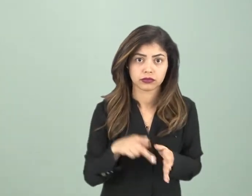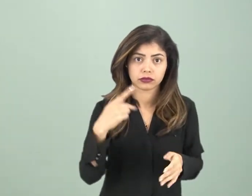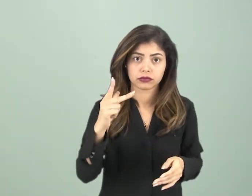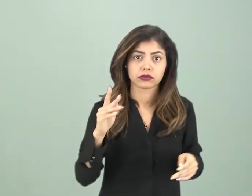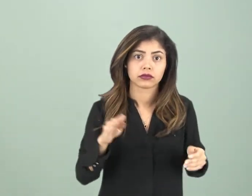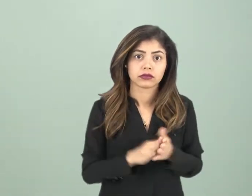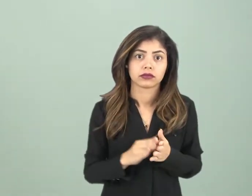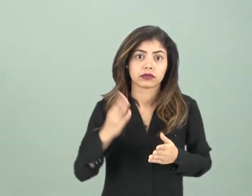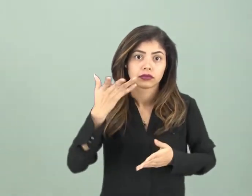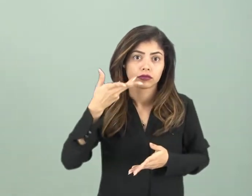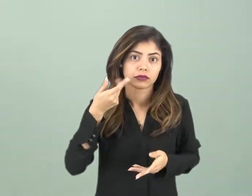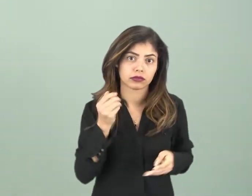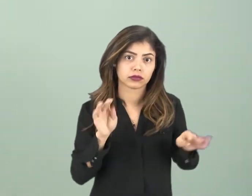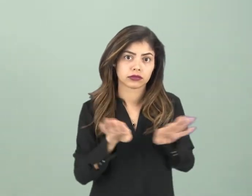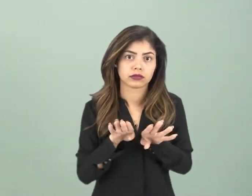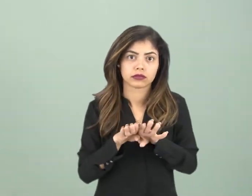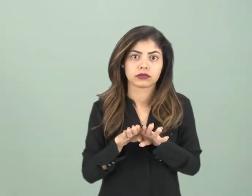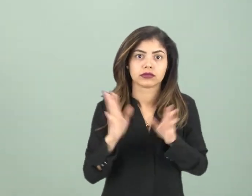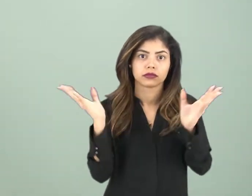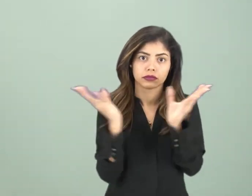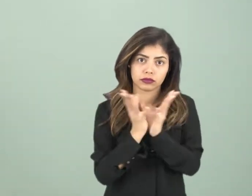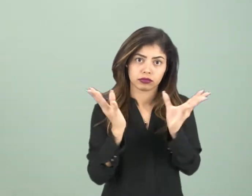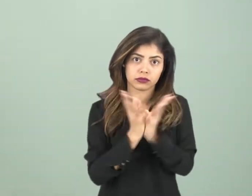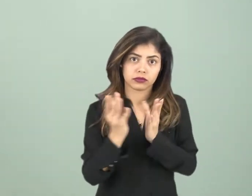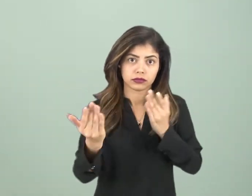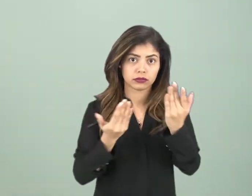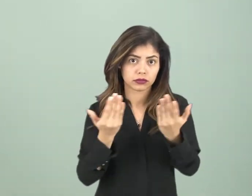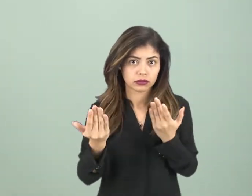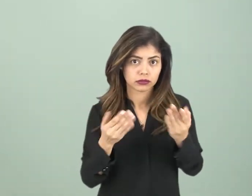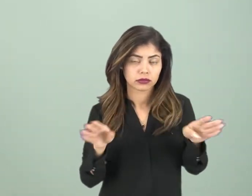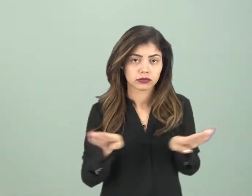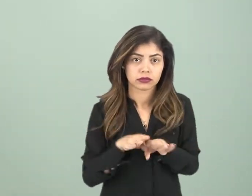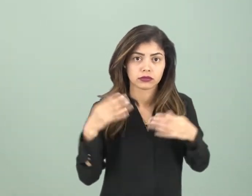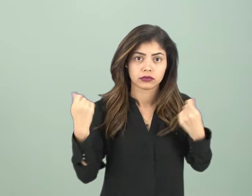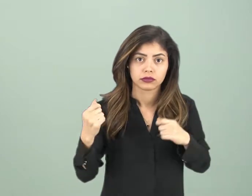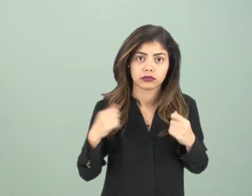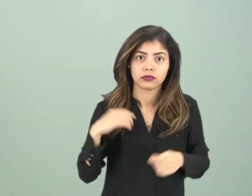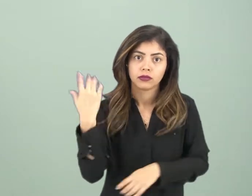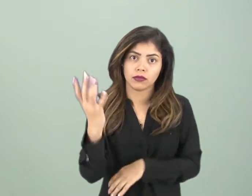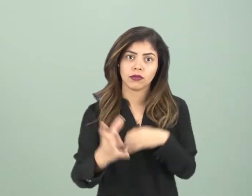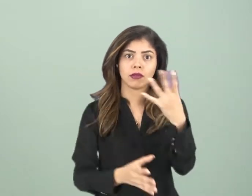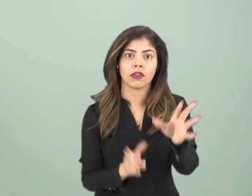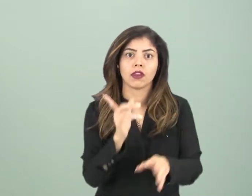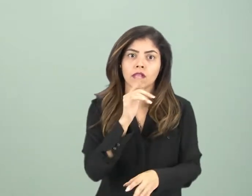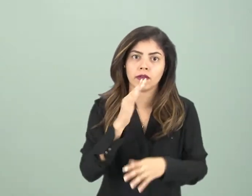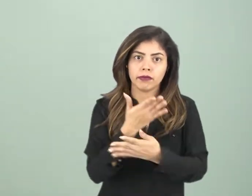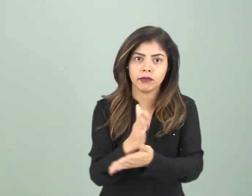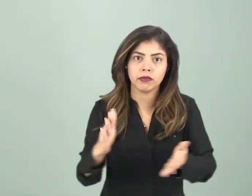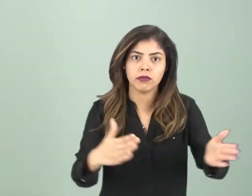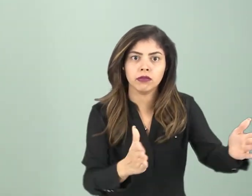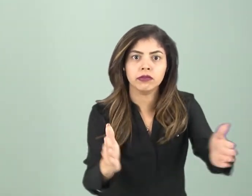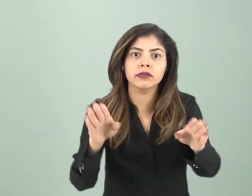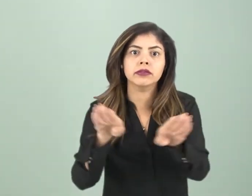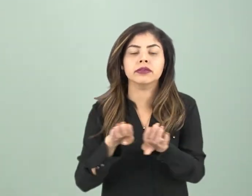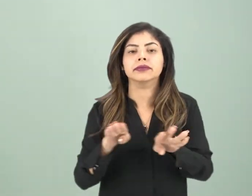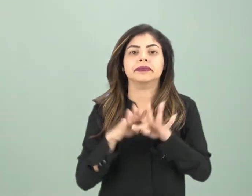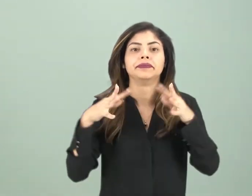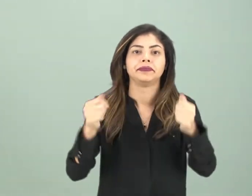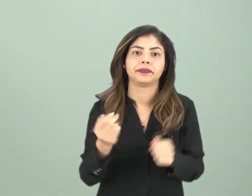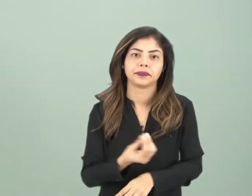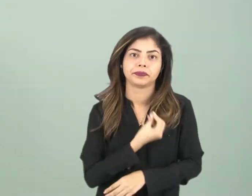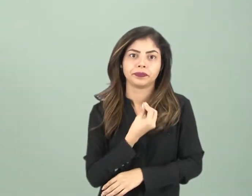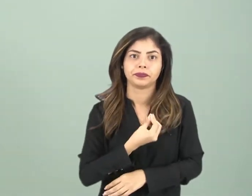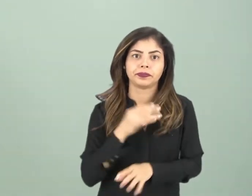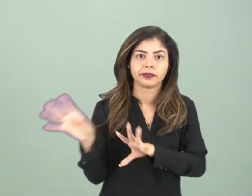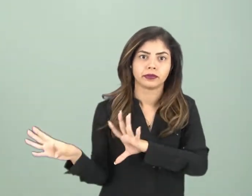na floresta. Então eles são os grupos sociais que precisam da mata, precisam dos rios, né, para sobreviver.